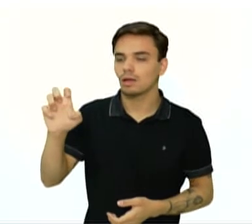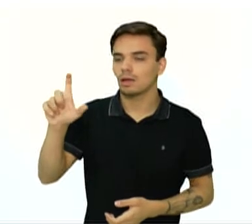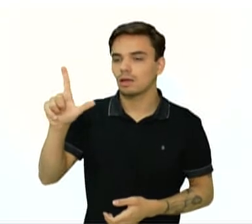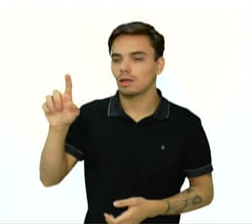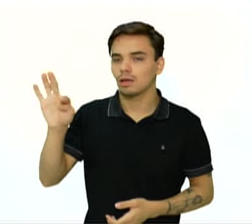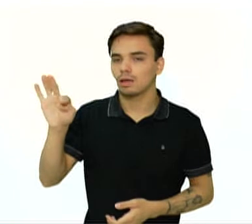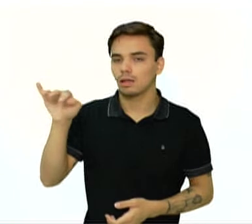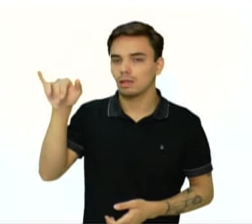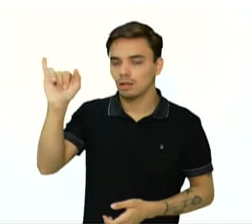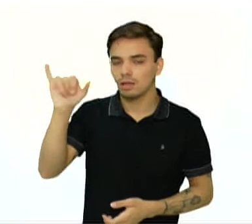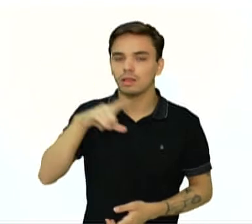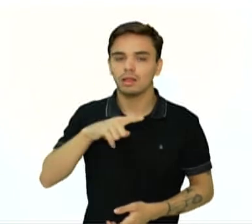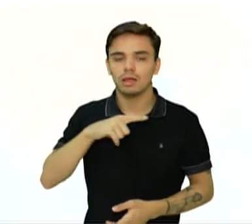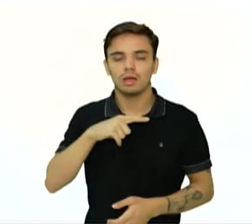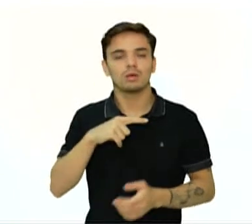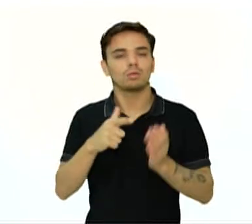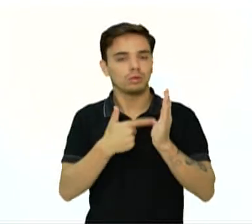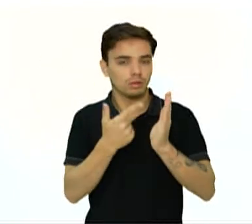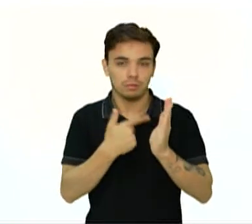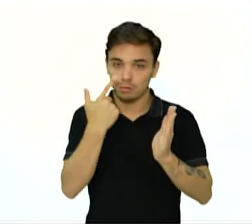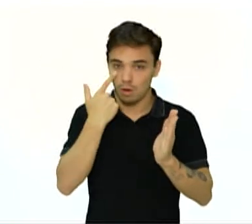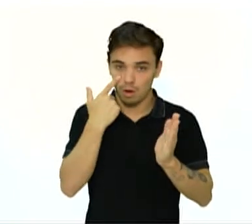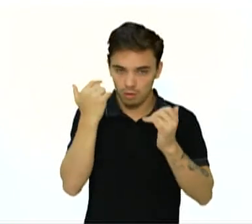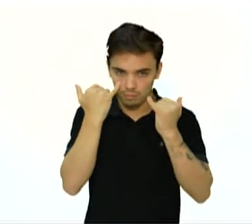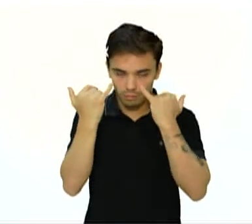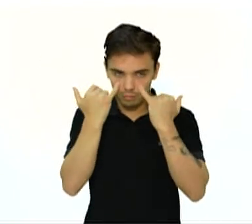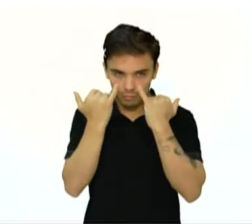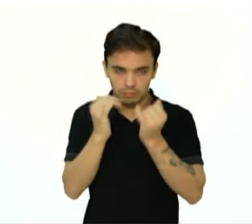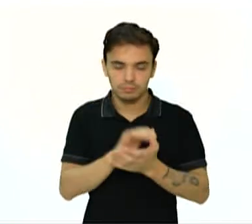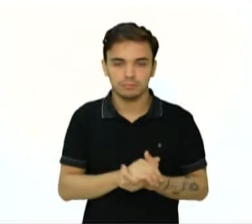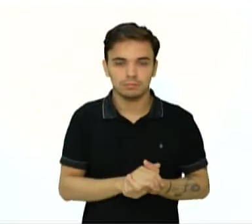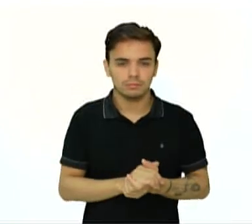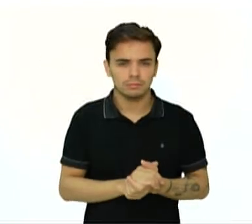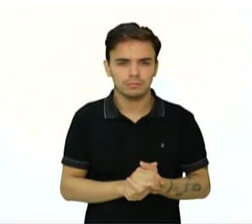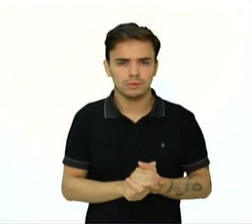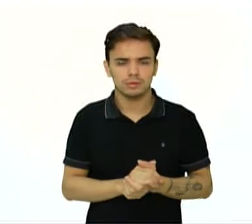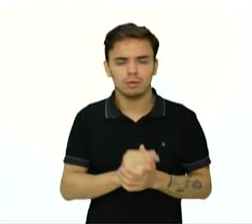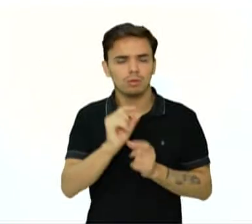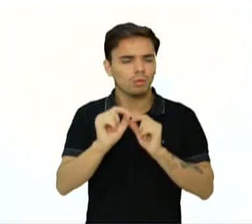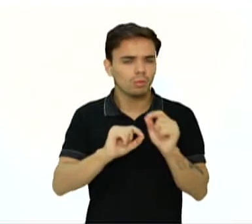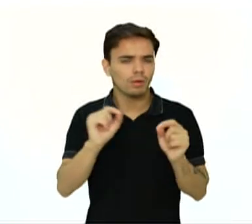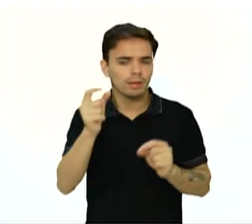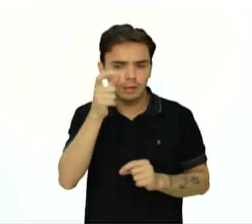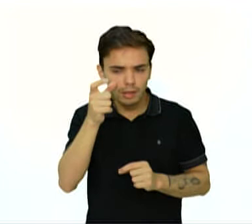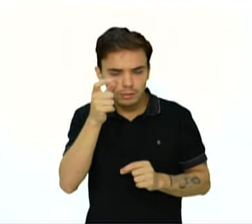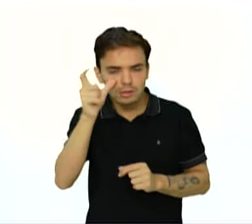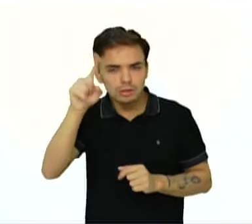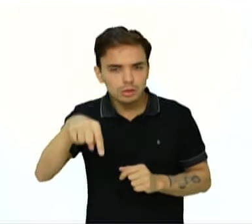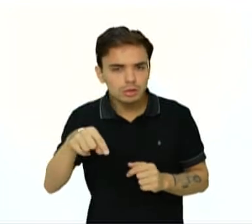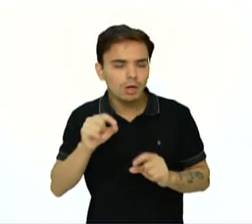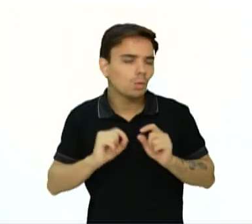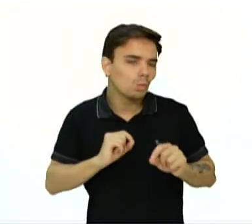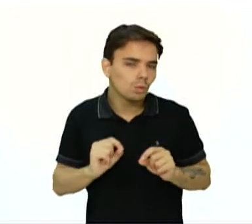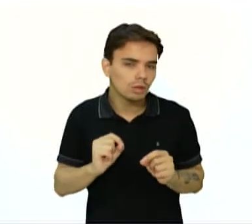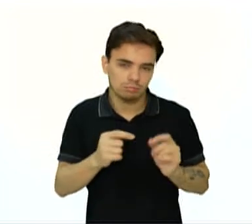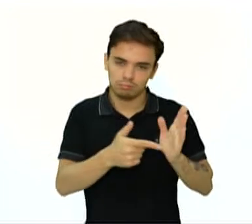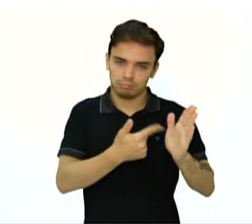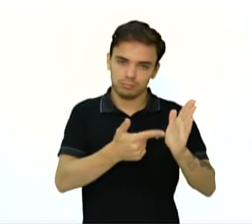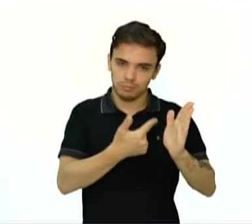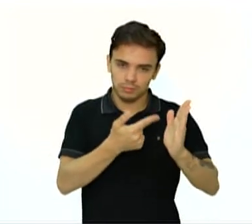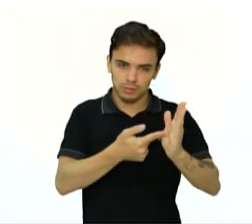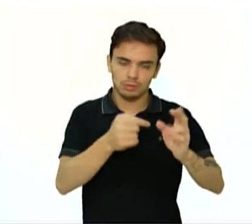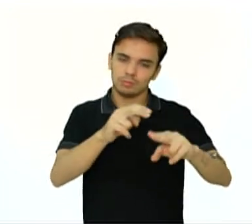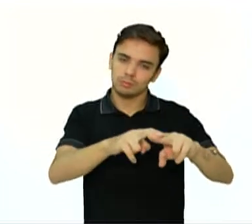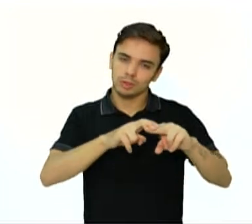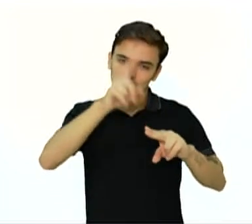Segunda informação. It is very interesting. Ele é muito interessante. Ele o quê que é muito interessante? O livro. Portanto, a gente está falando de